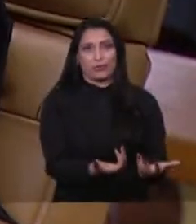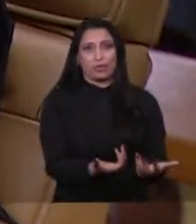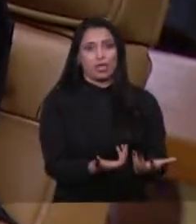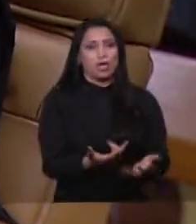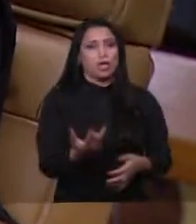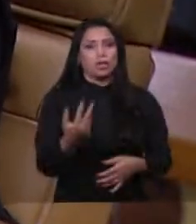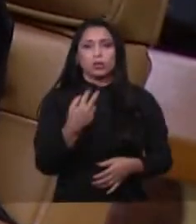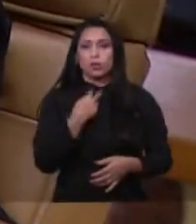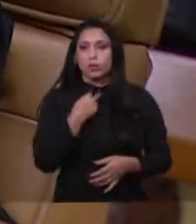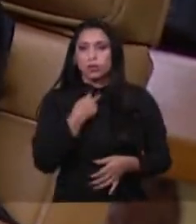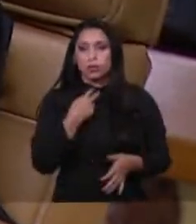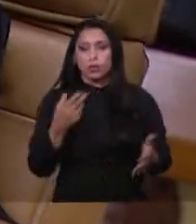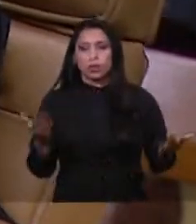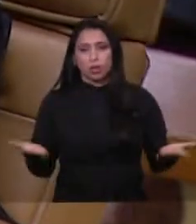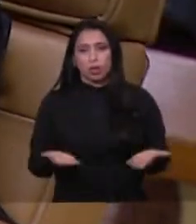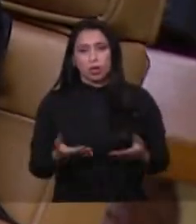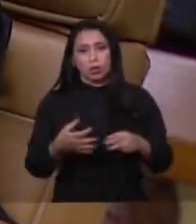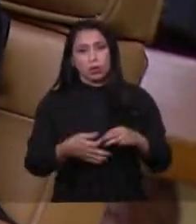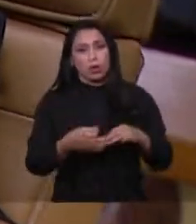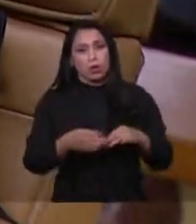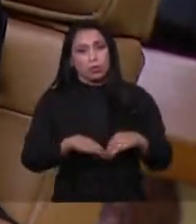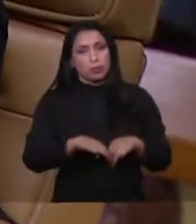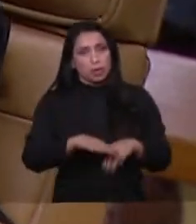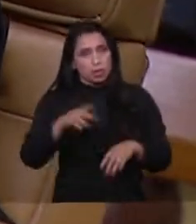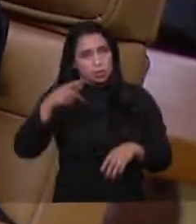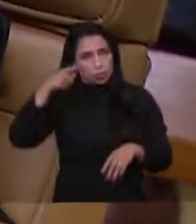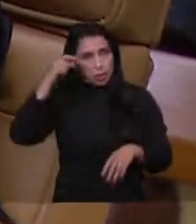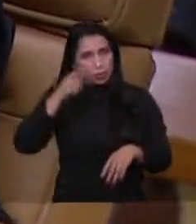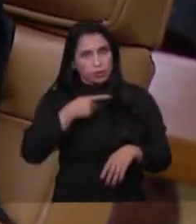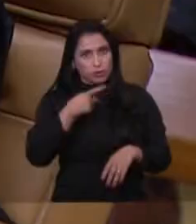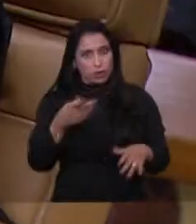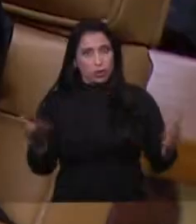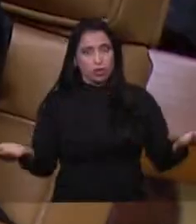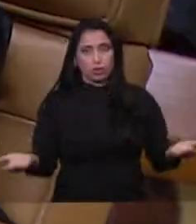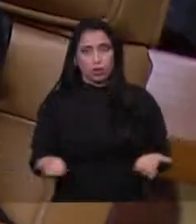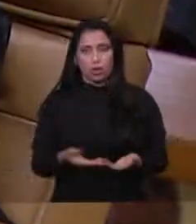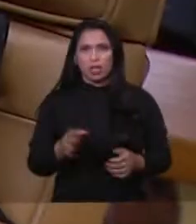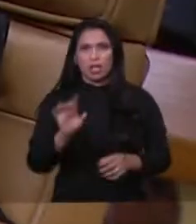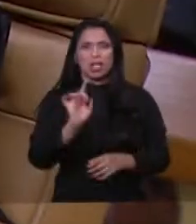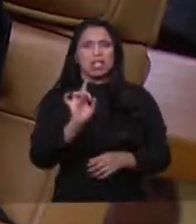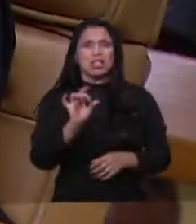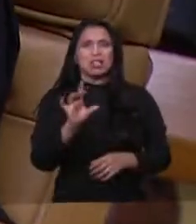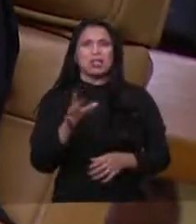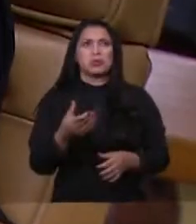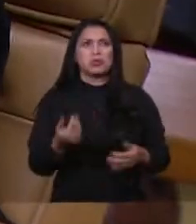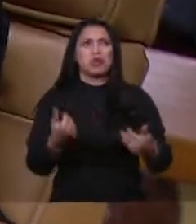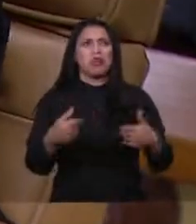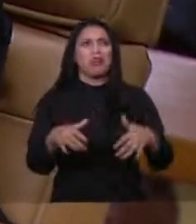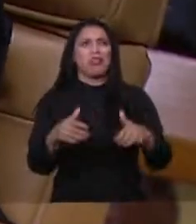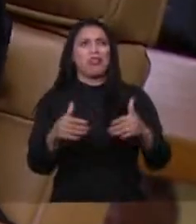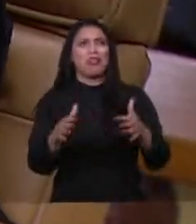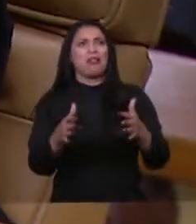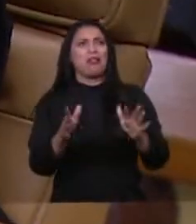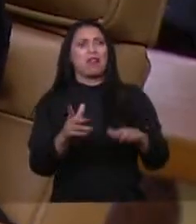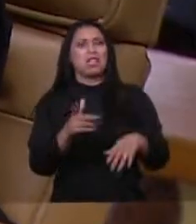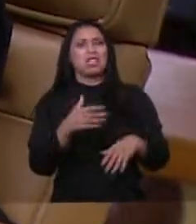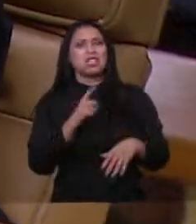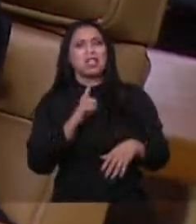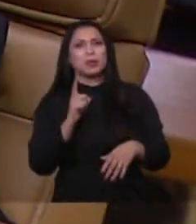como agora foi destacado pelo ministro Roberto Barroso, não só banalizar as